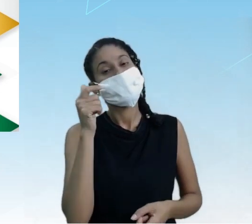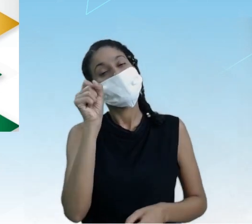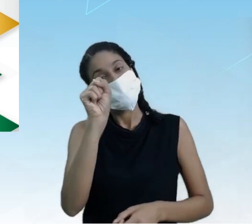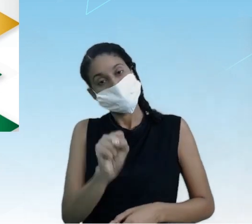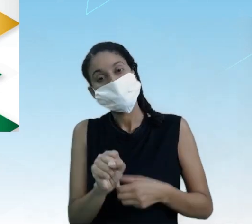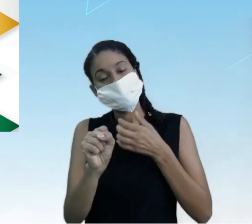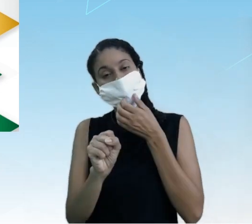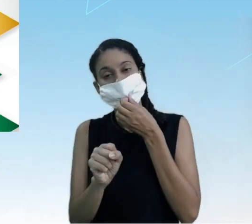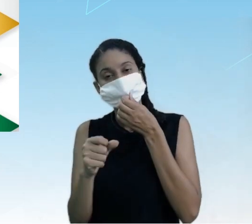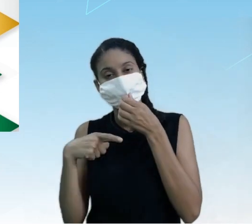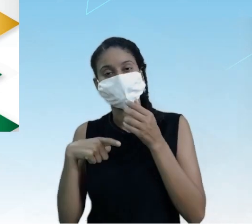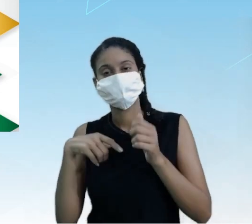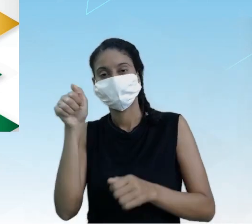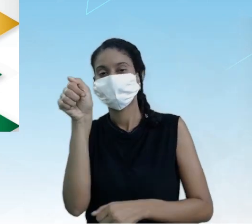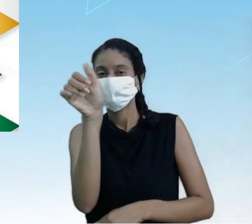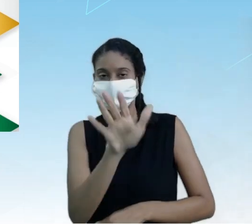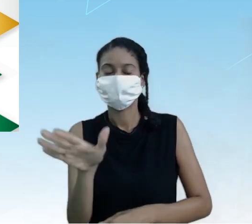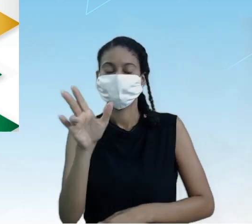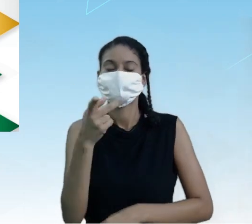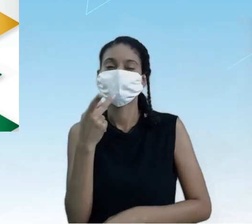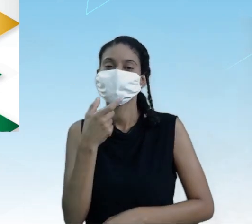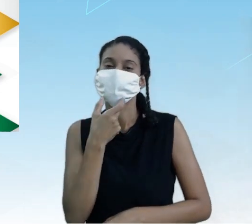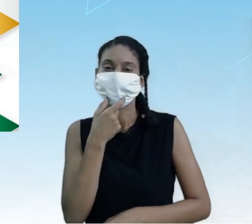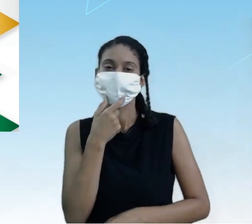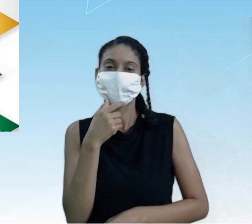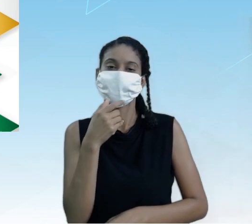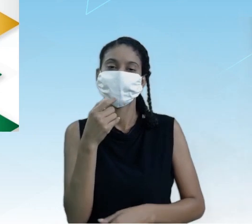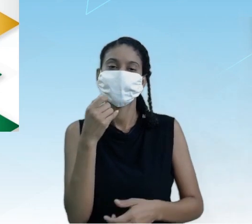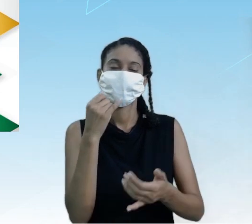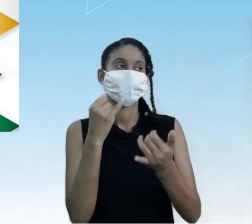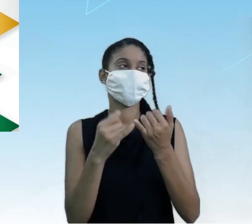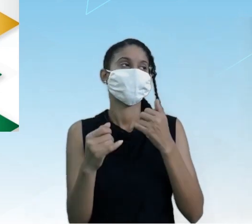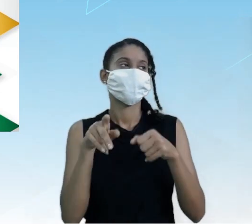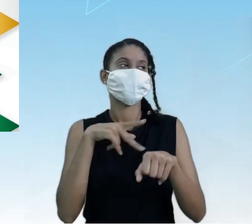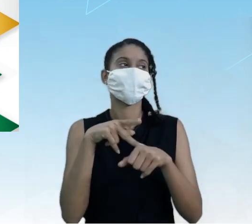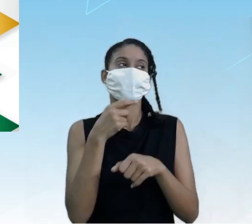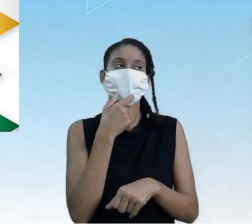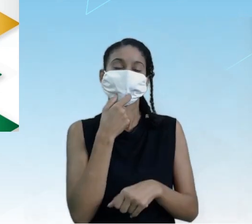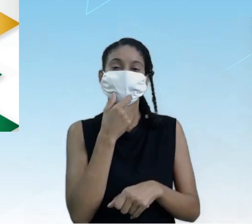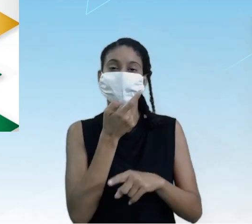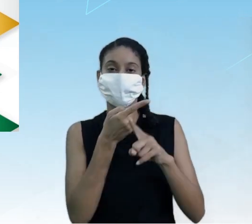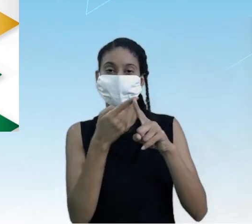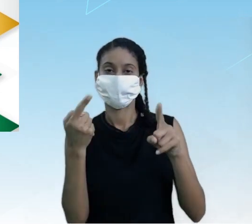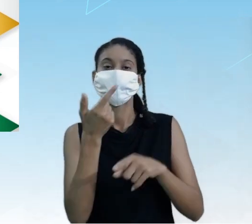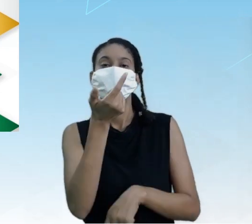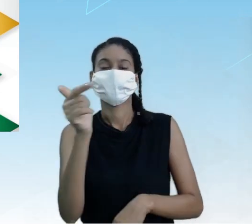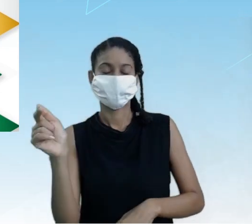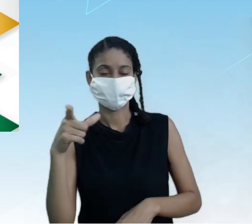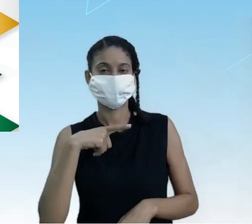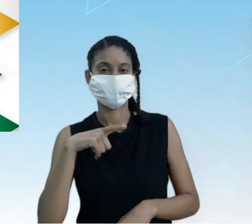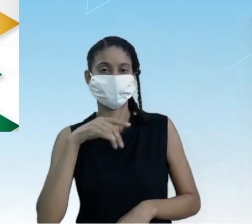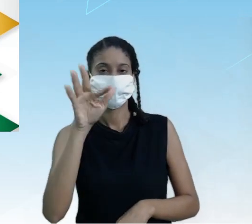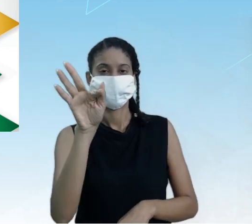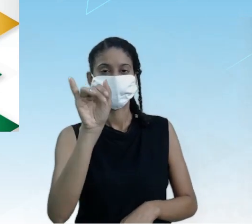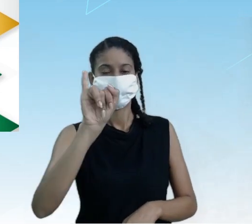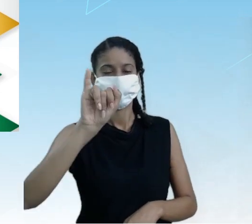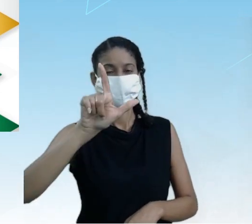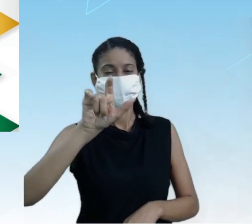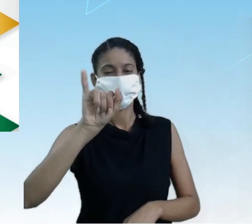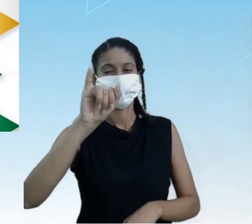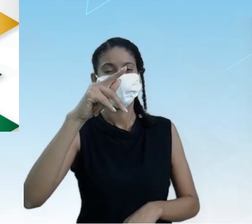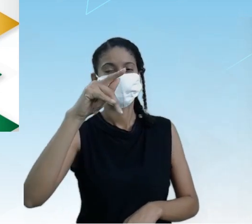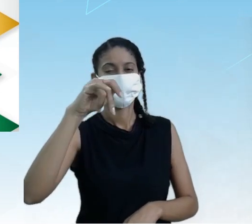sul asiático, você fala o inglês britânico. Mais abaixo aí, em outra região, nas Filipinas, você fala o